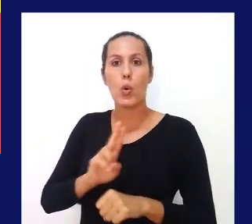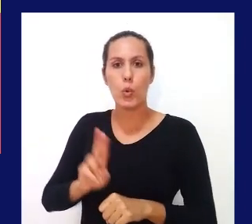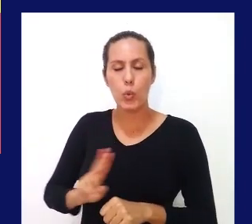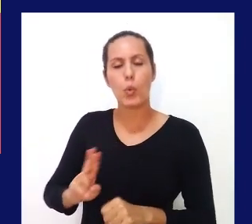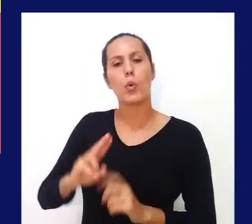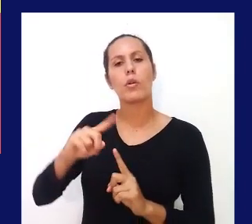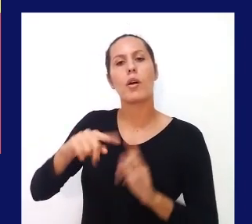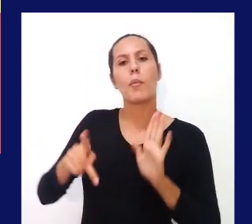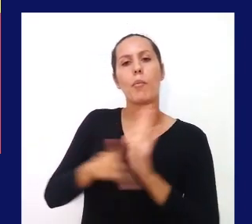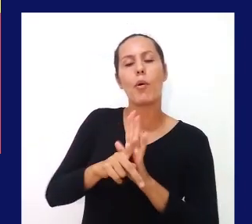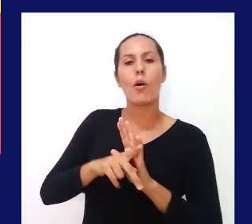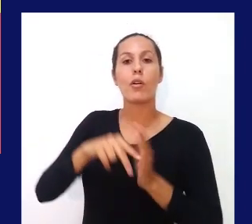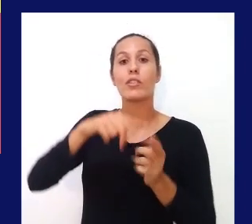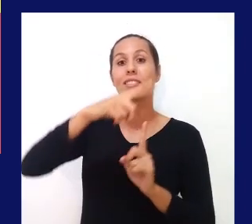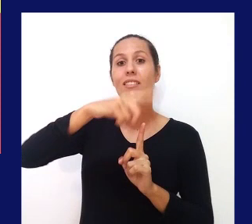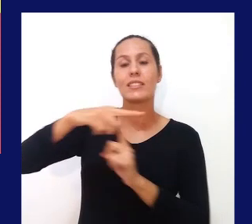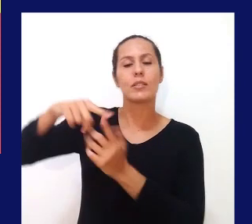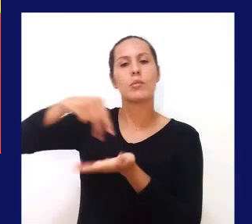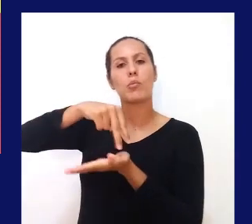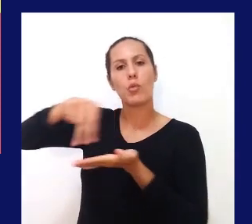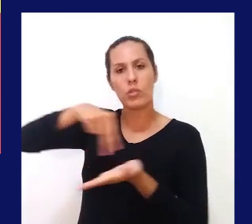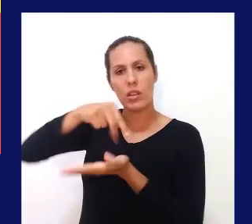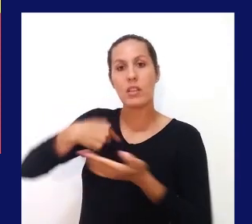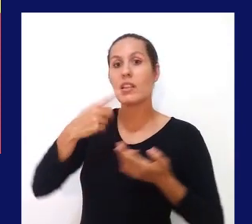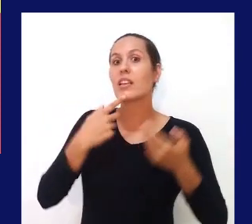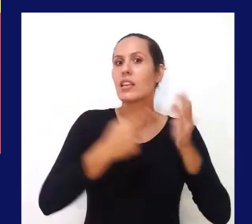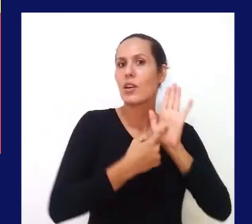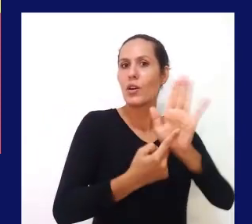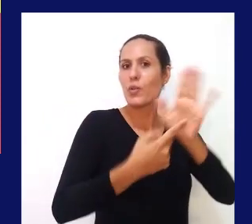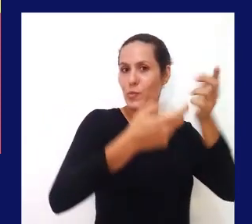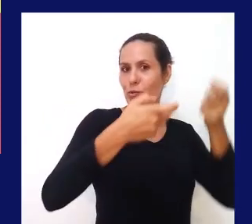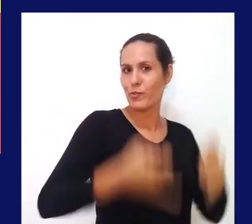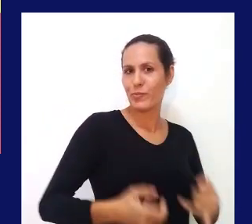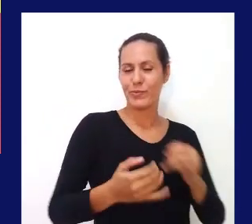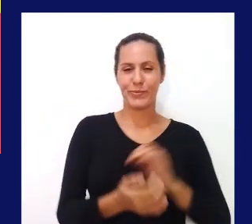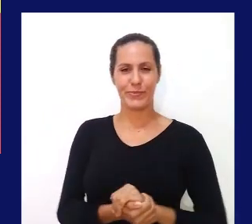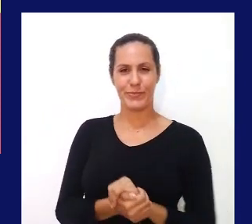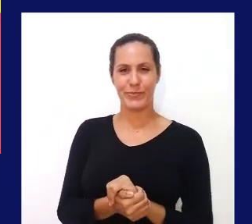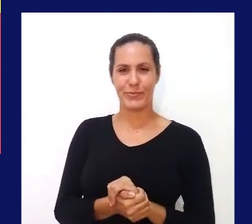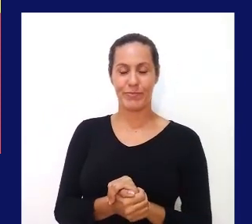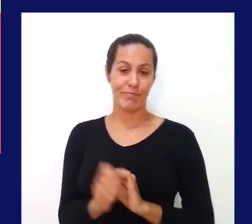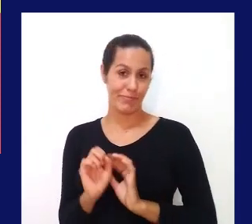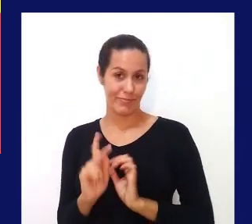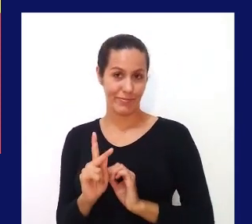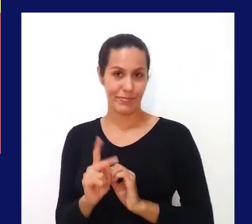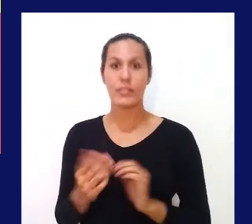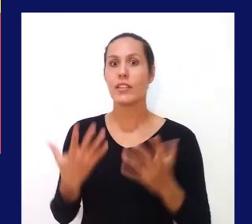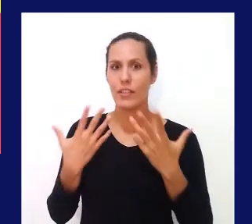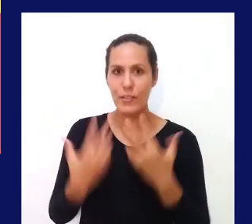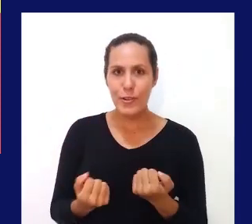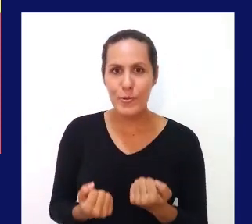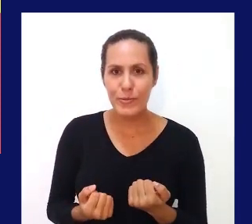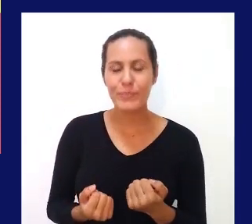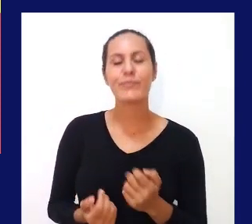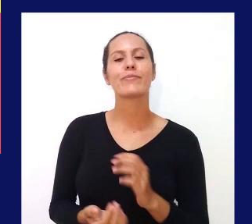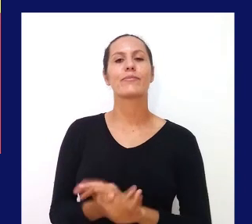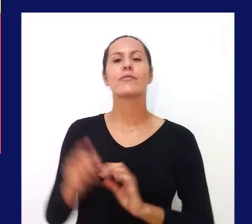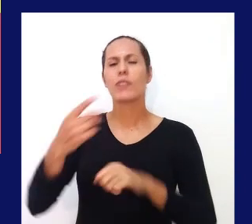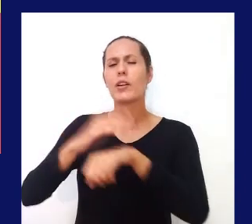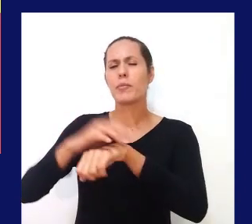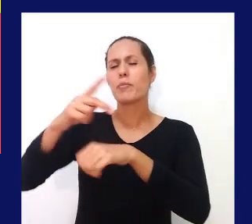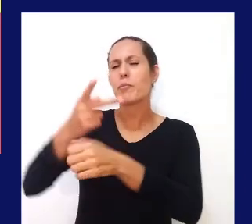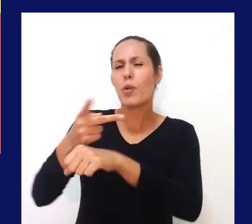os nomes das danças, dos tipos de danças que eu acabei de apresentar para vocês, tá certo? Vamos